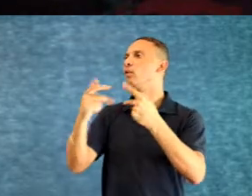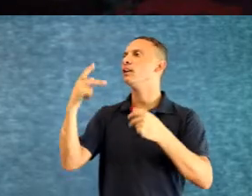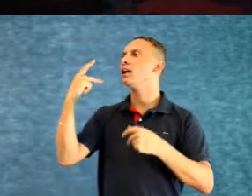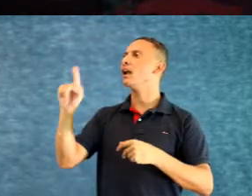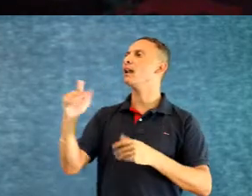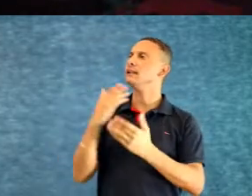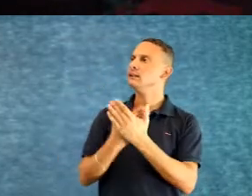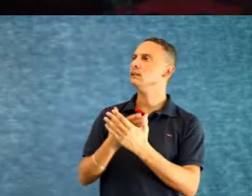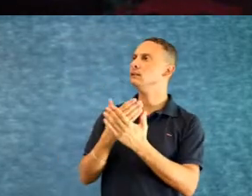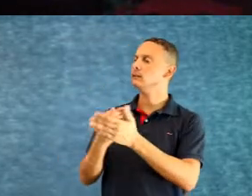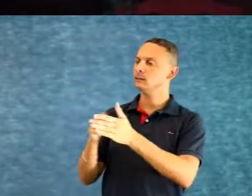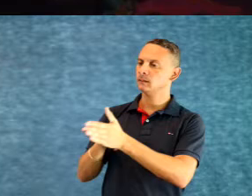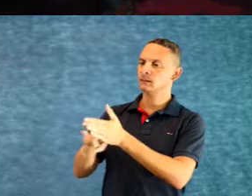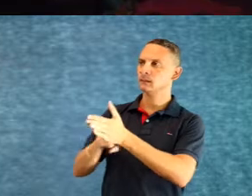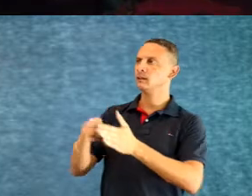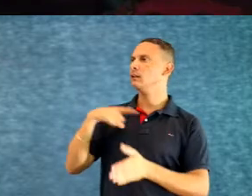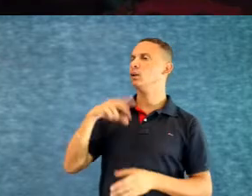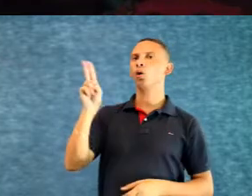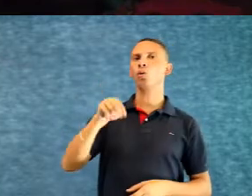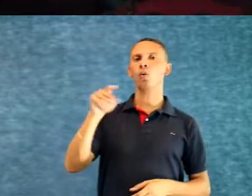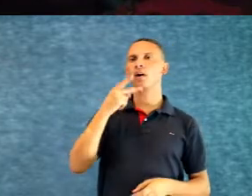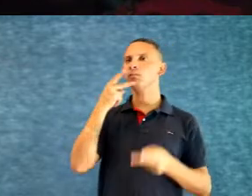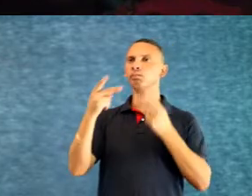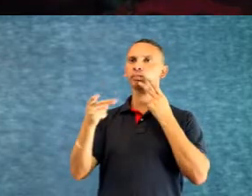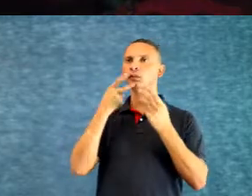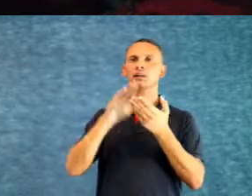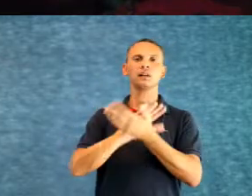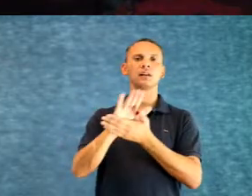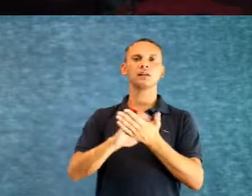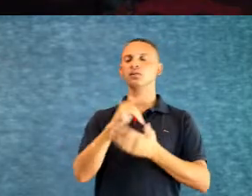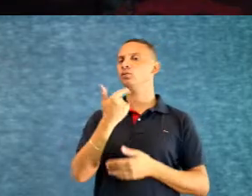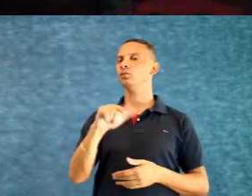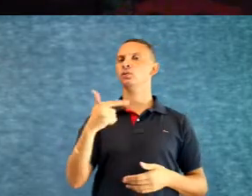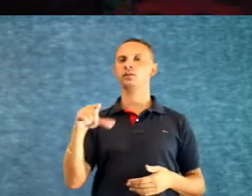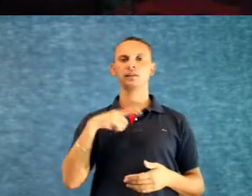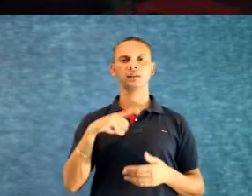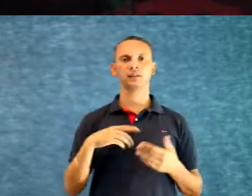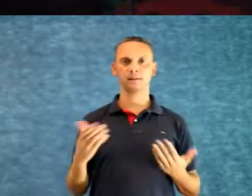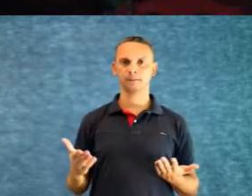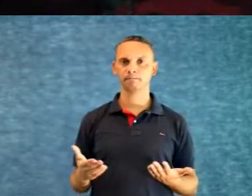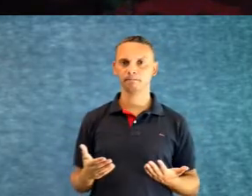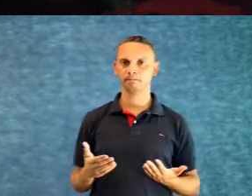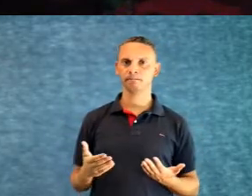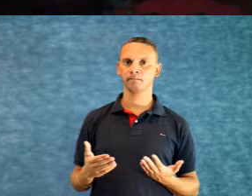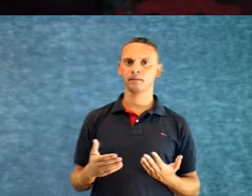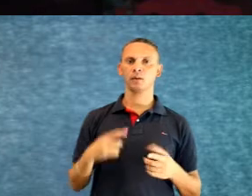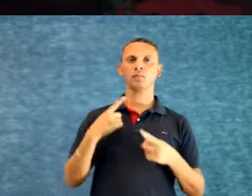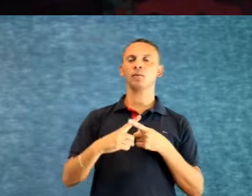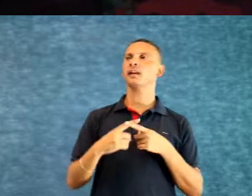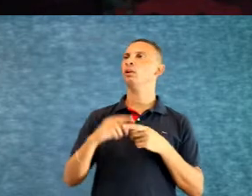lá. Eram diminutas, eram muito poucas. Então, os livros desaparecem também, com facilidade.